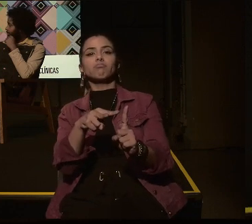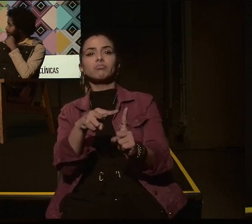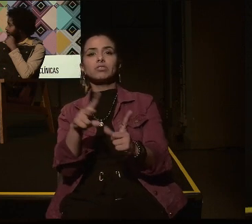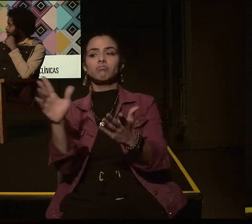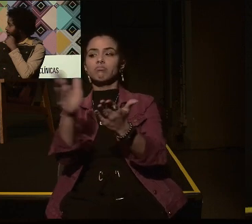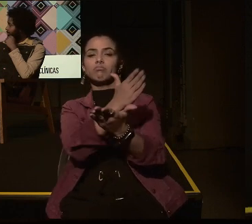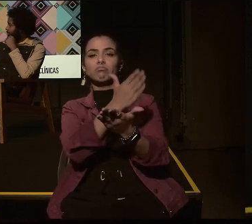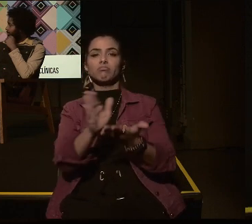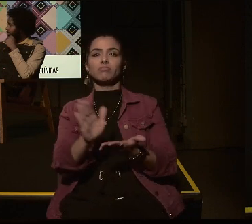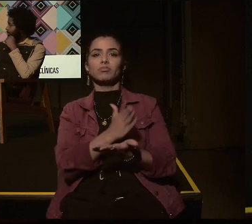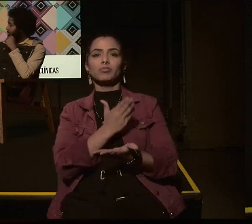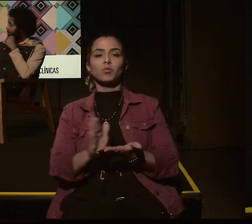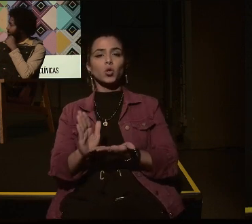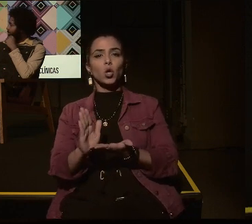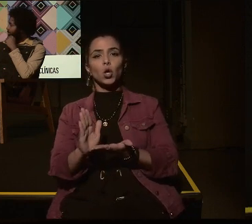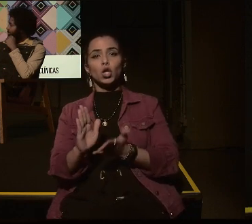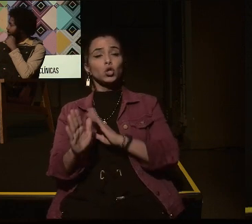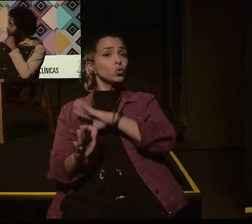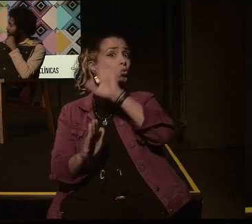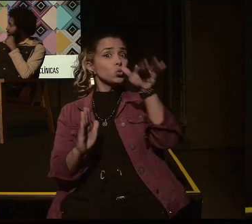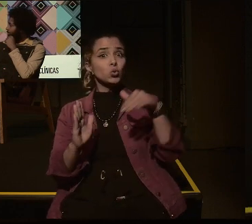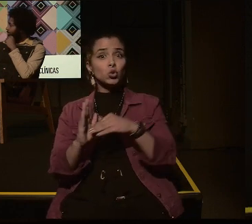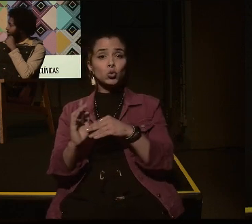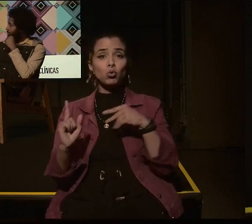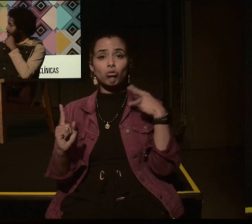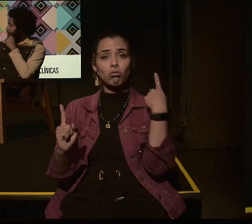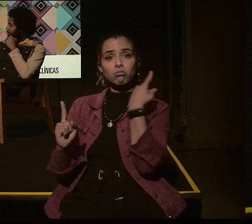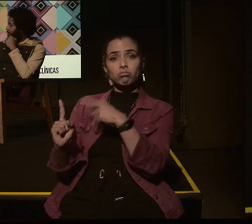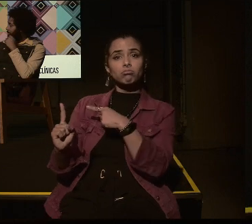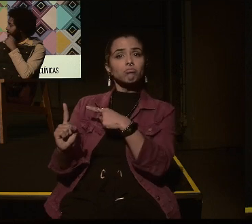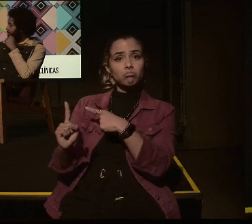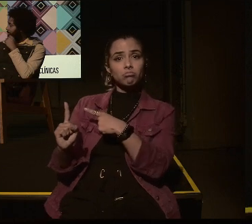com tudo aquilo que é insuportável